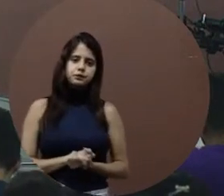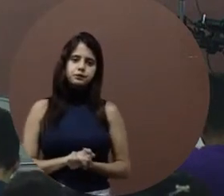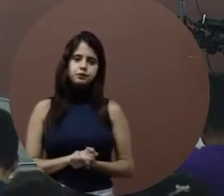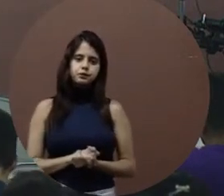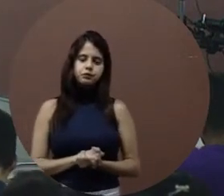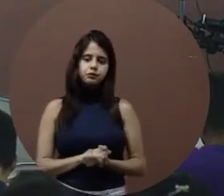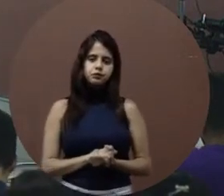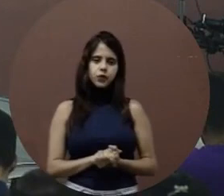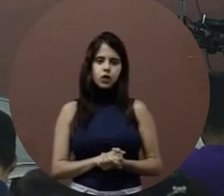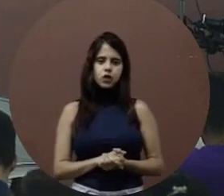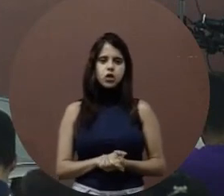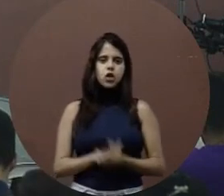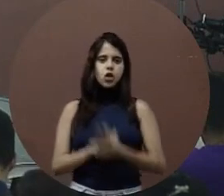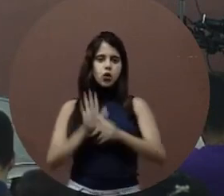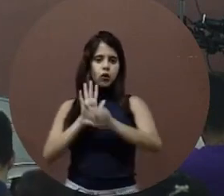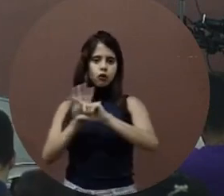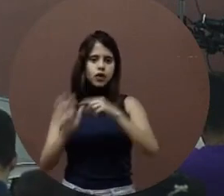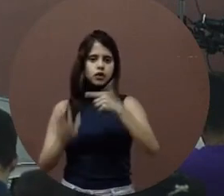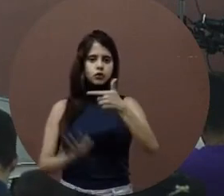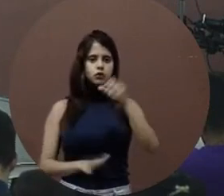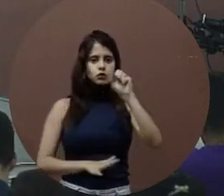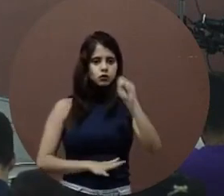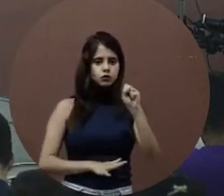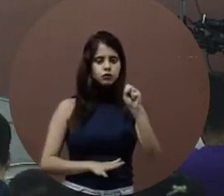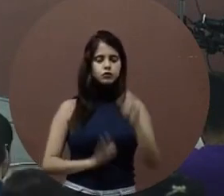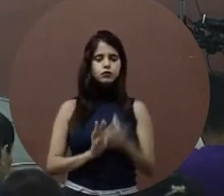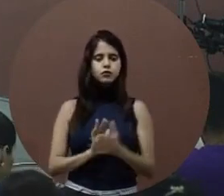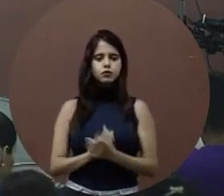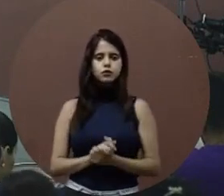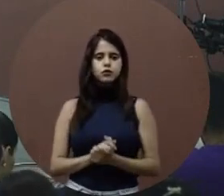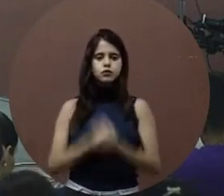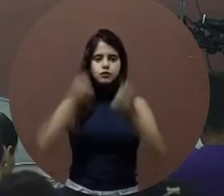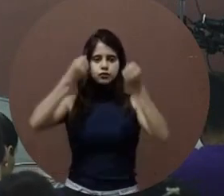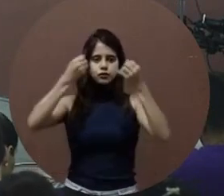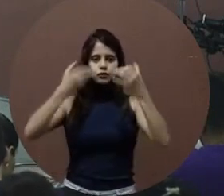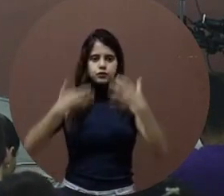Agora olha o verso 28. Ele vai dizer assim: